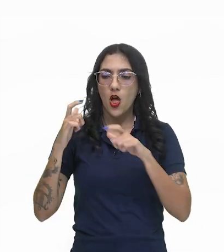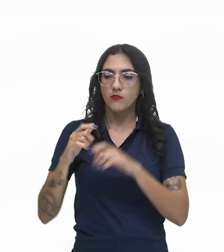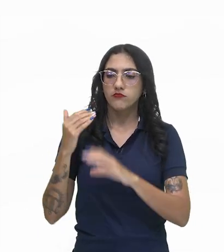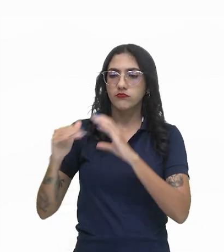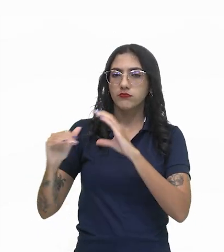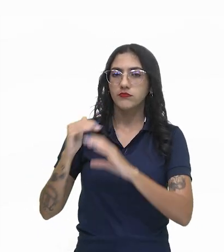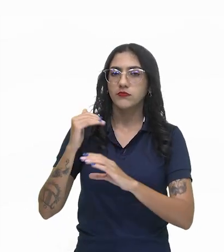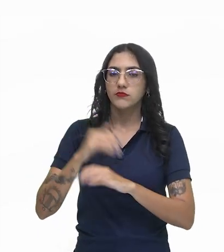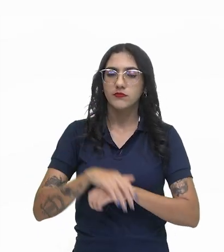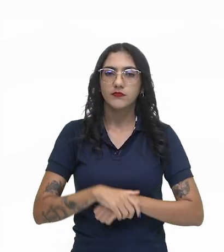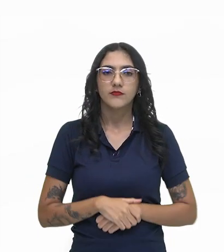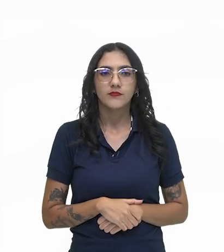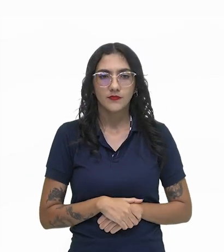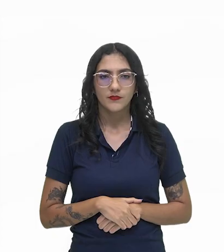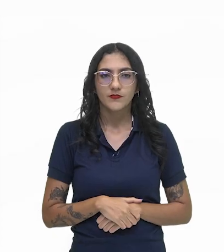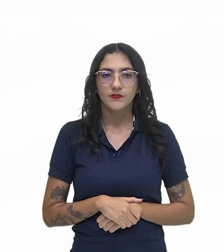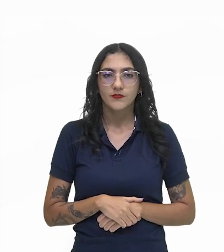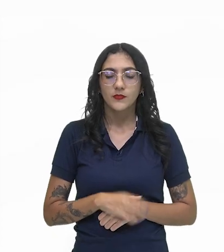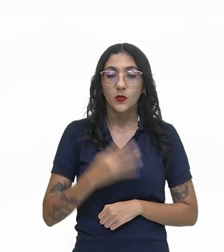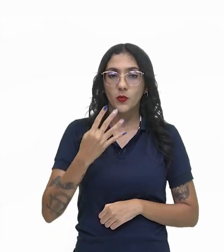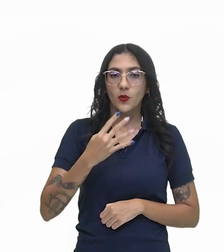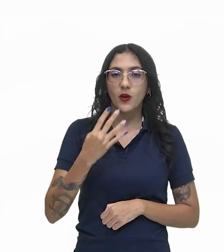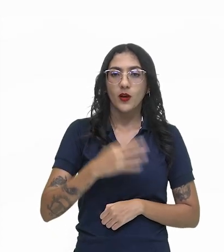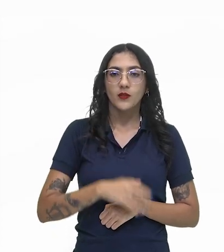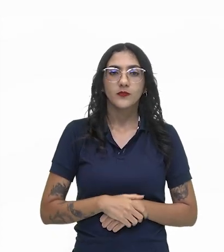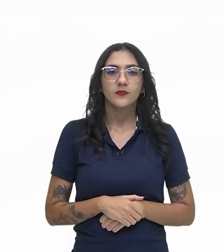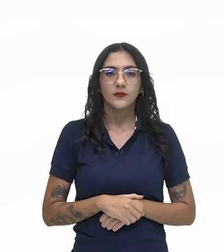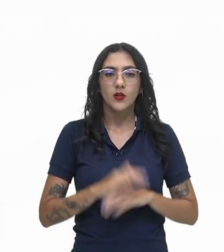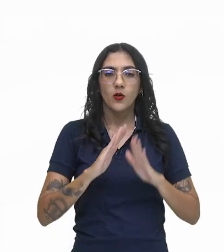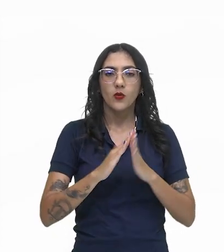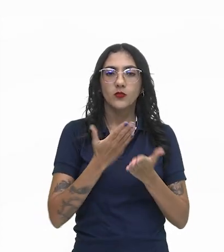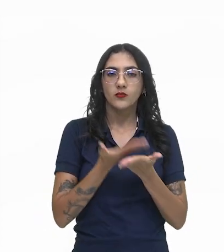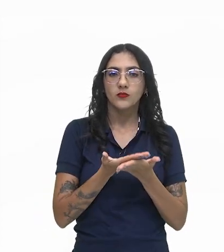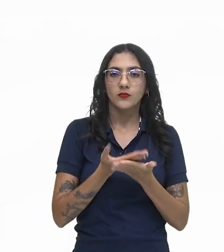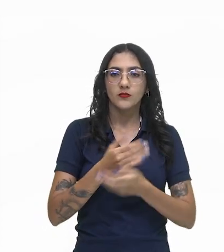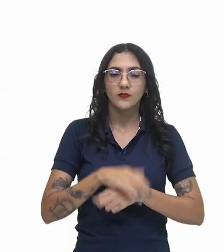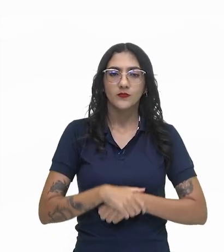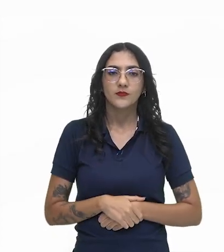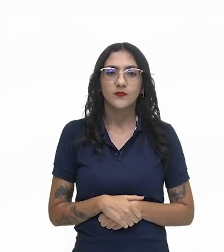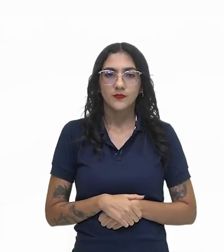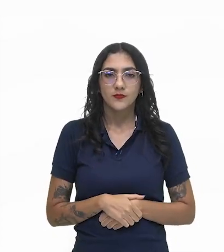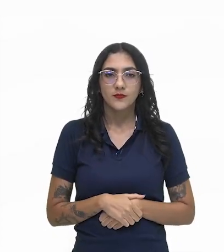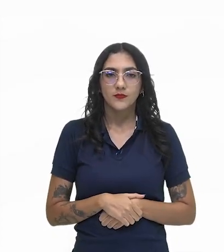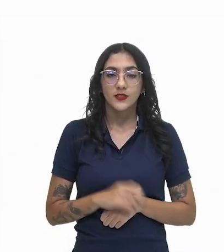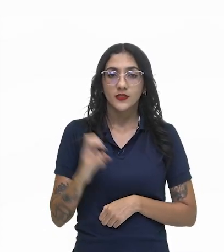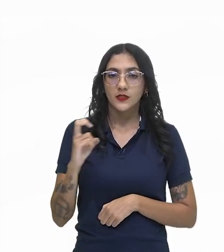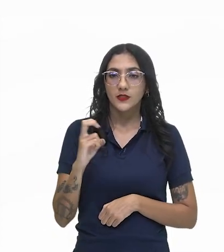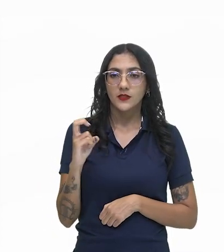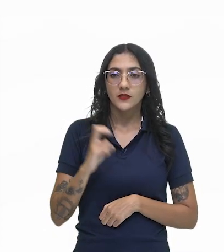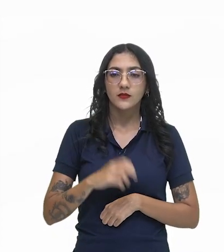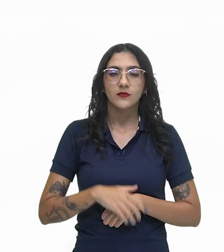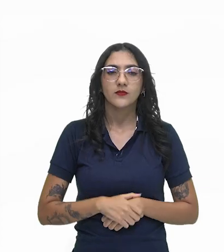Correios. School. Escola. Supermarket.